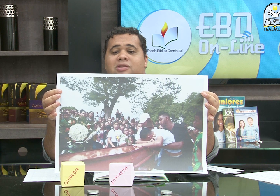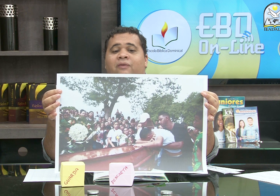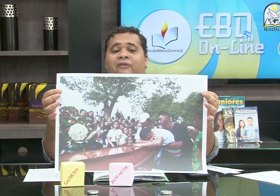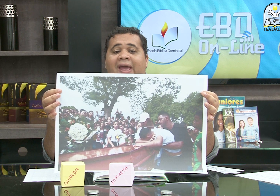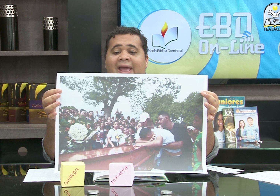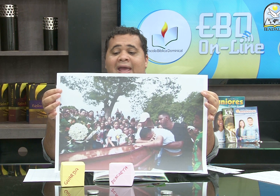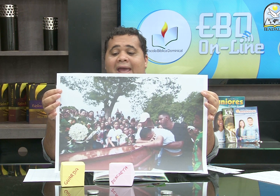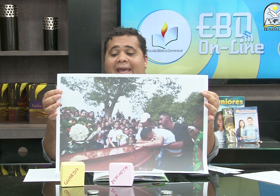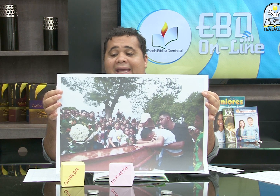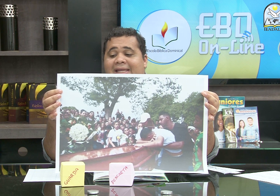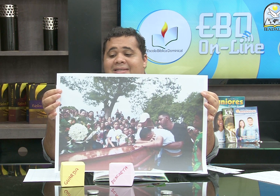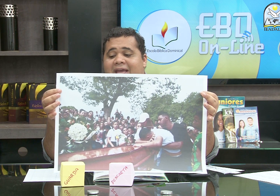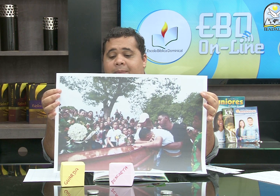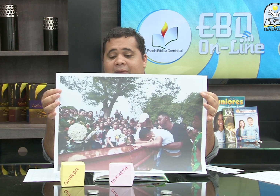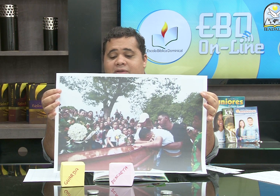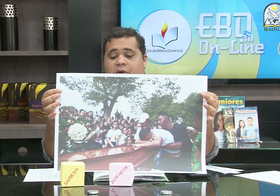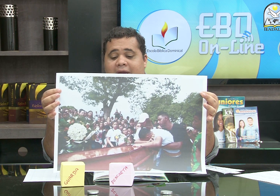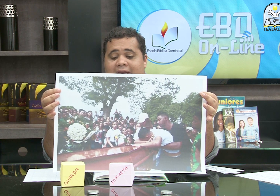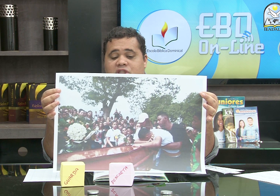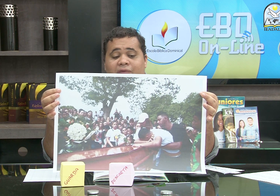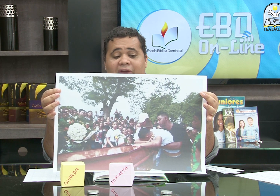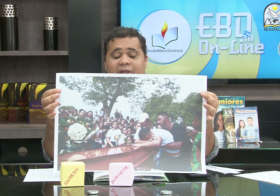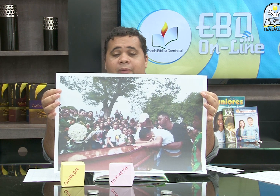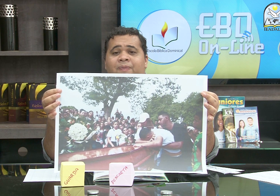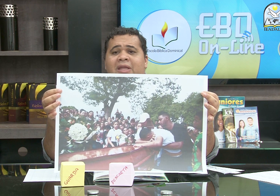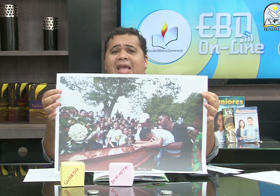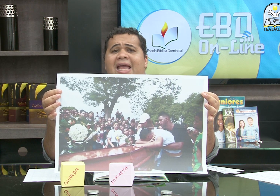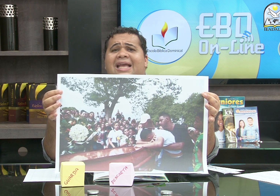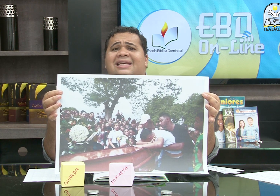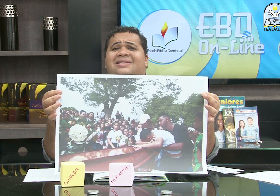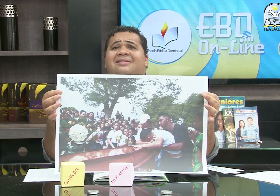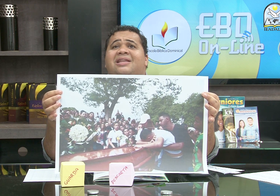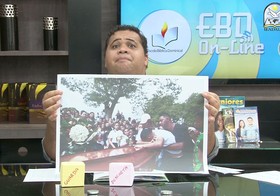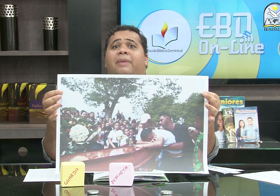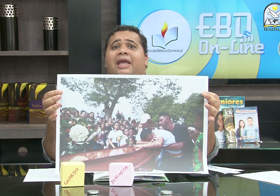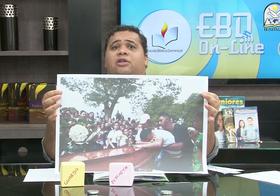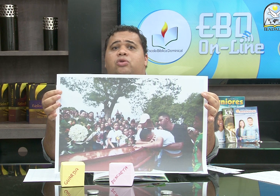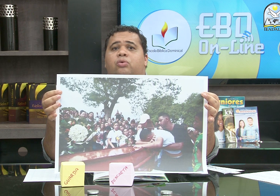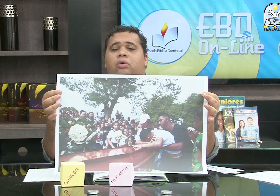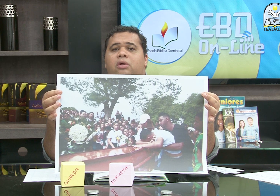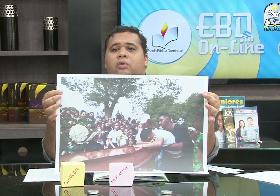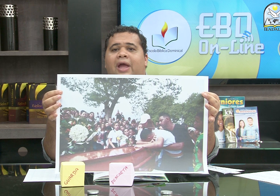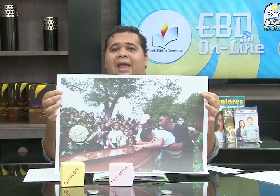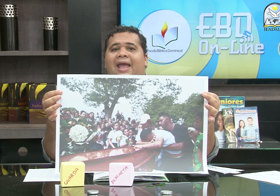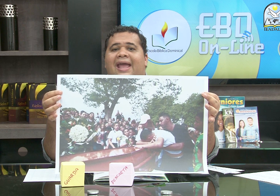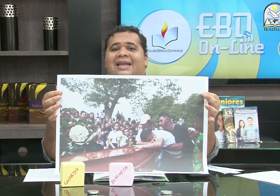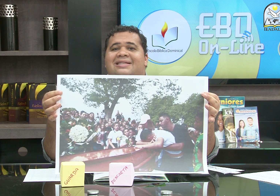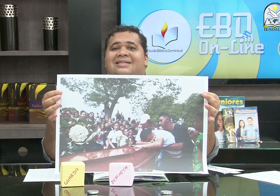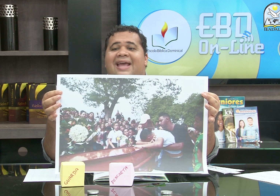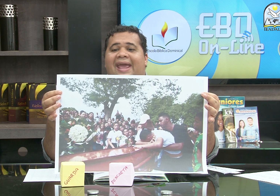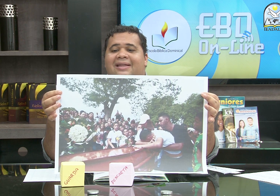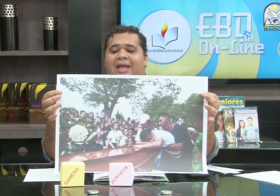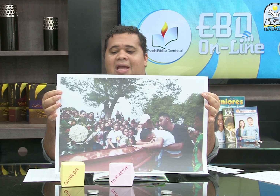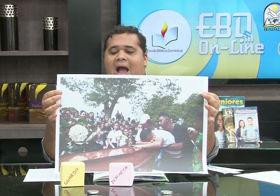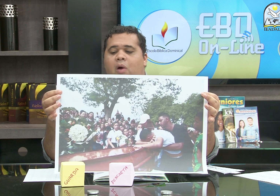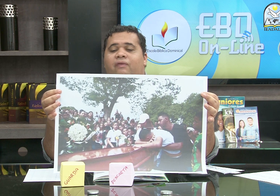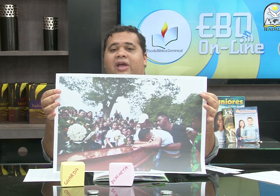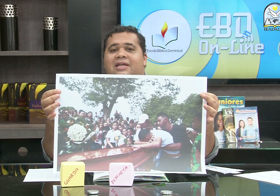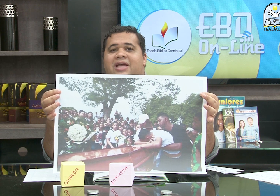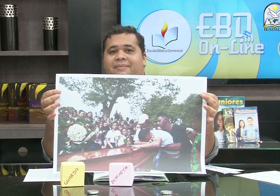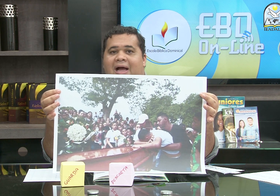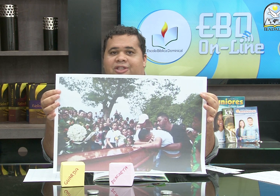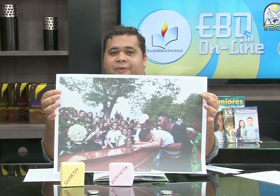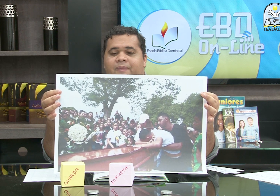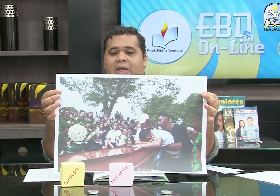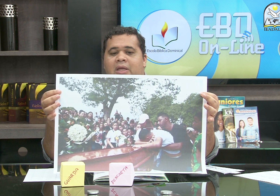alunos possam ver e dizer para você o que que eles estão vendo que sentimento não é eles sentem ao